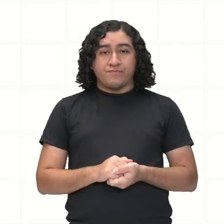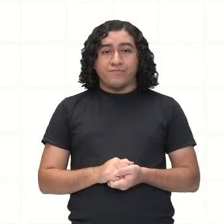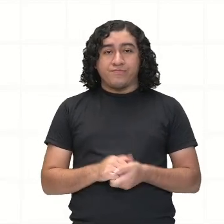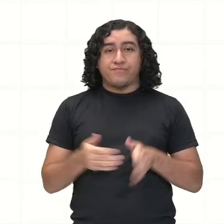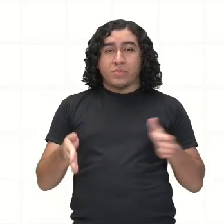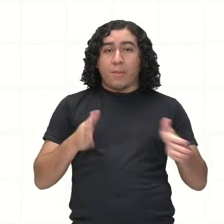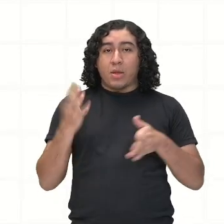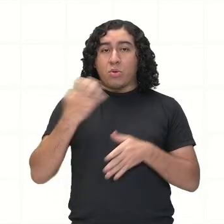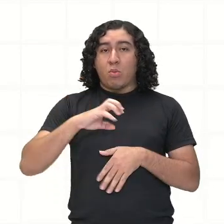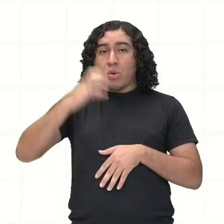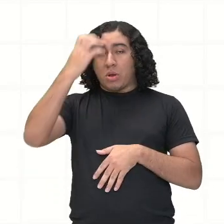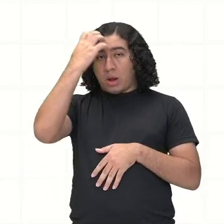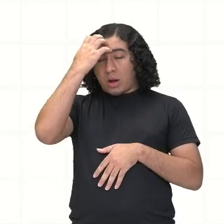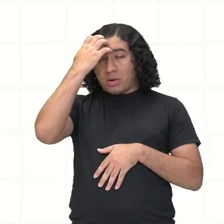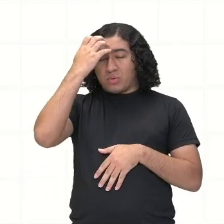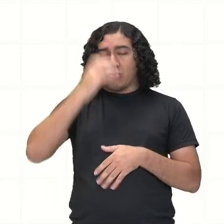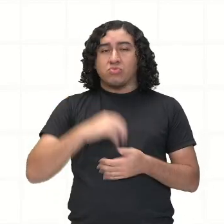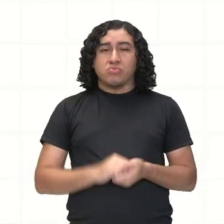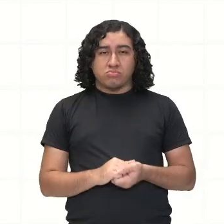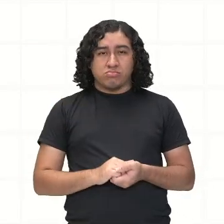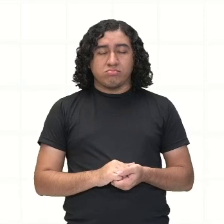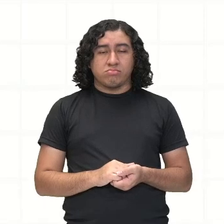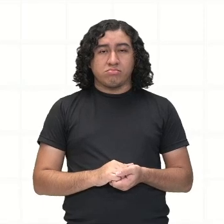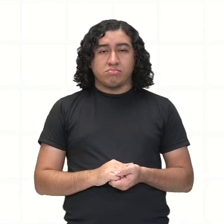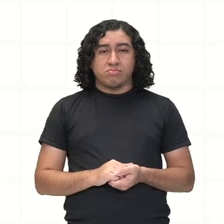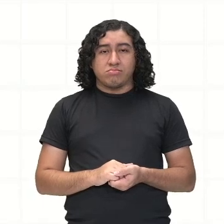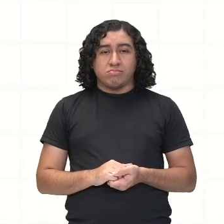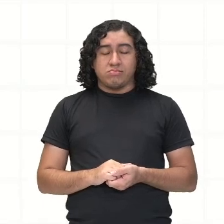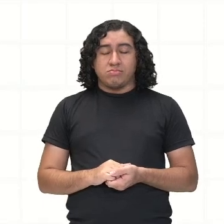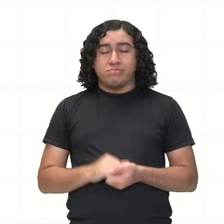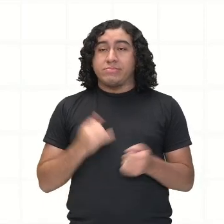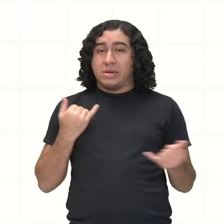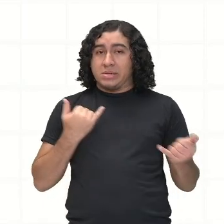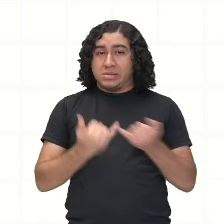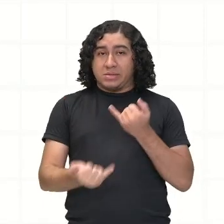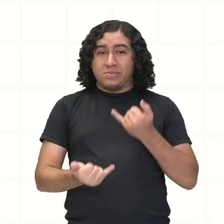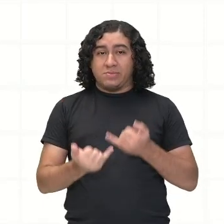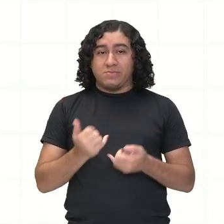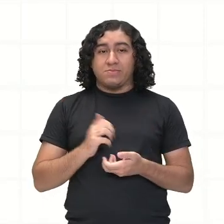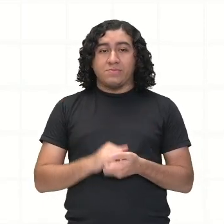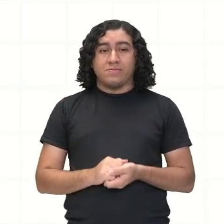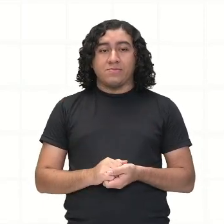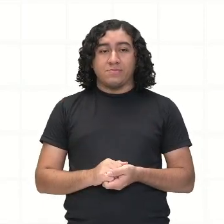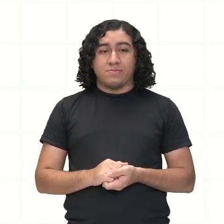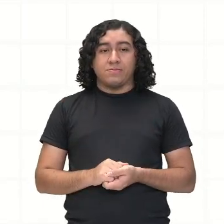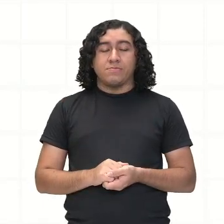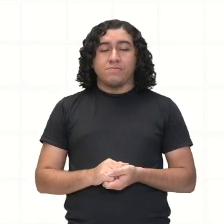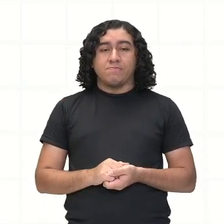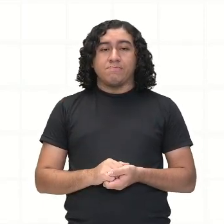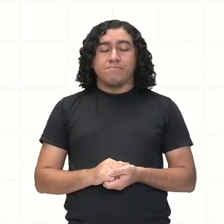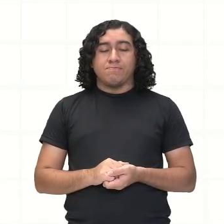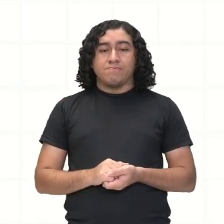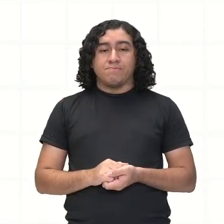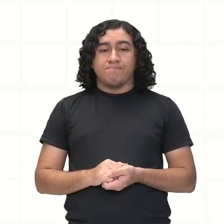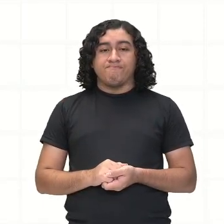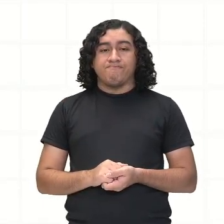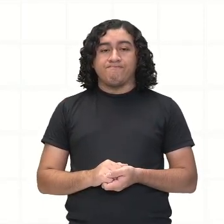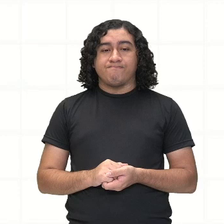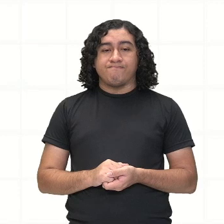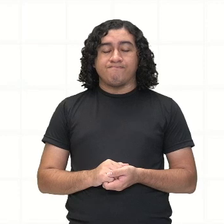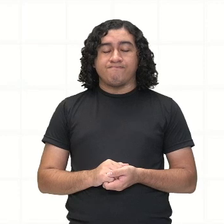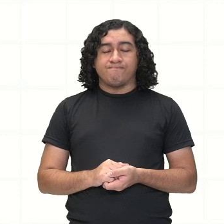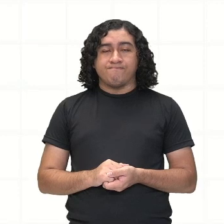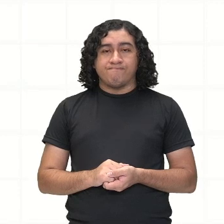o absolutismo, não vai ser muito diferente. Observem aqui que eles estão na base desse